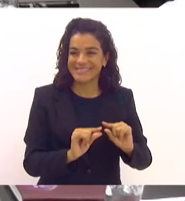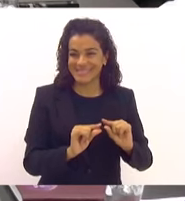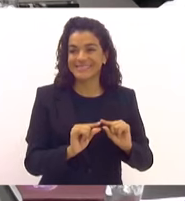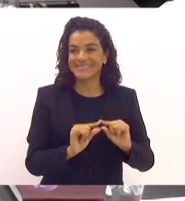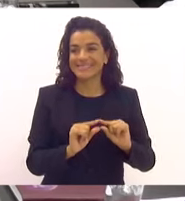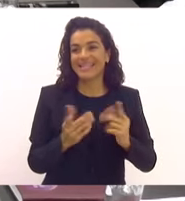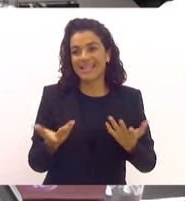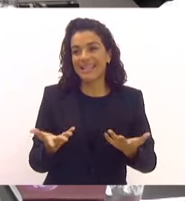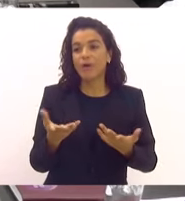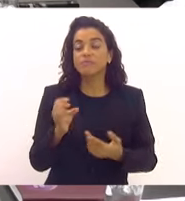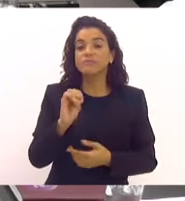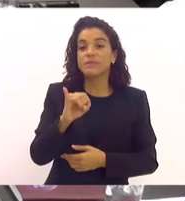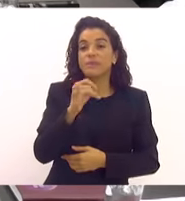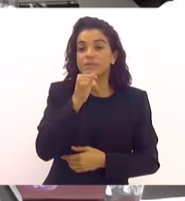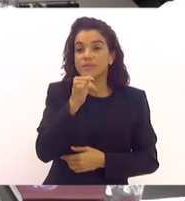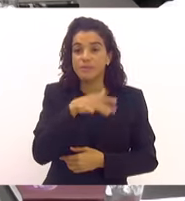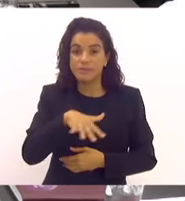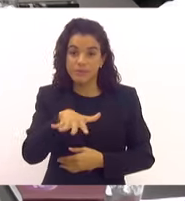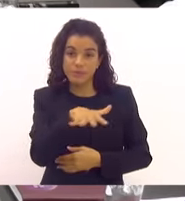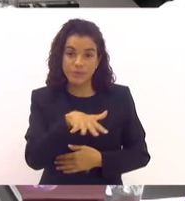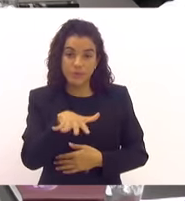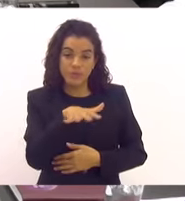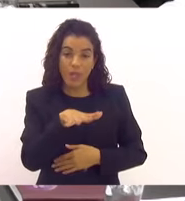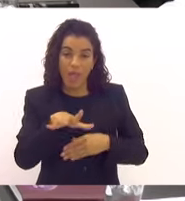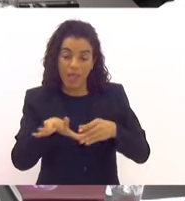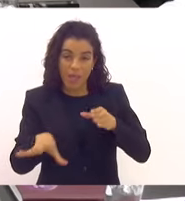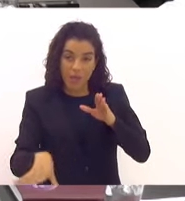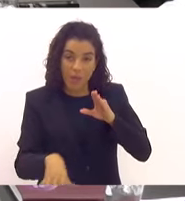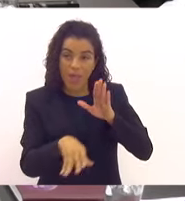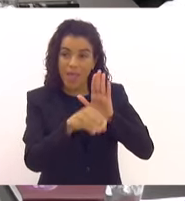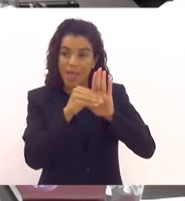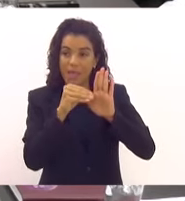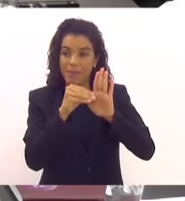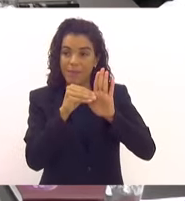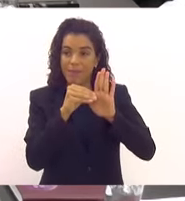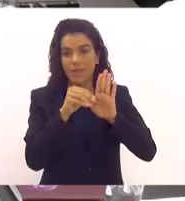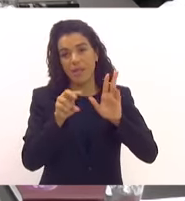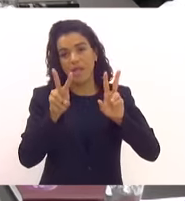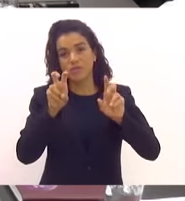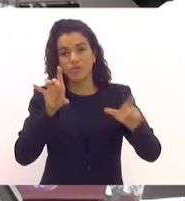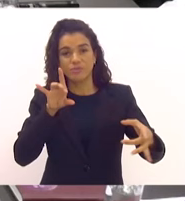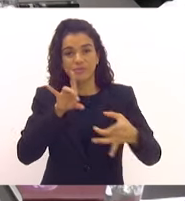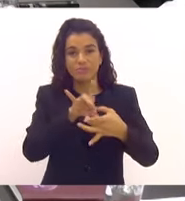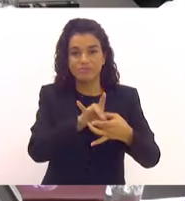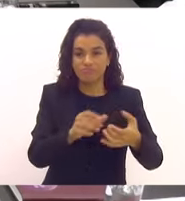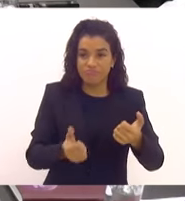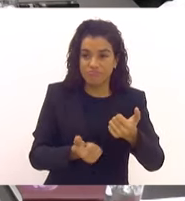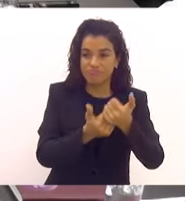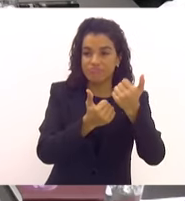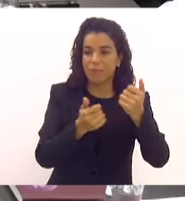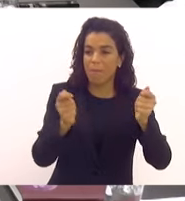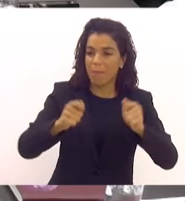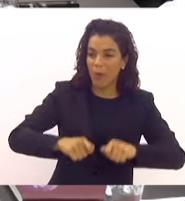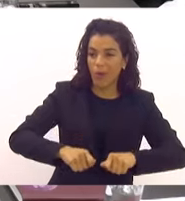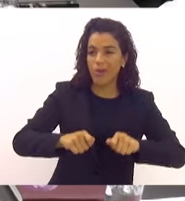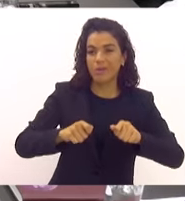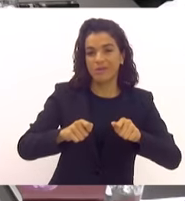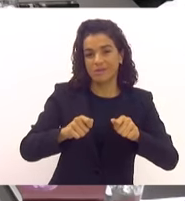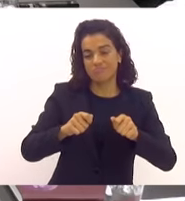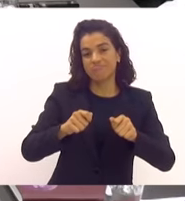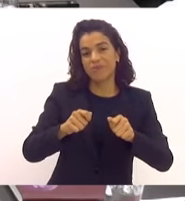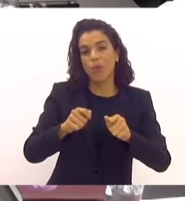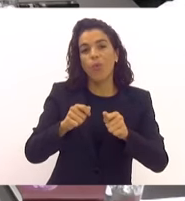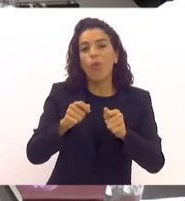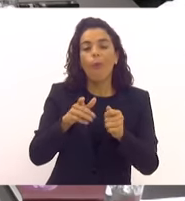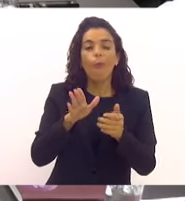acho que, se for o caso de se fazer alguma emenda, seria até nesse sentido, né, de que poderá ser gerada